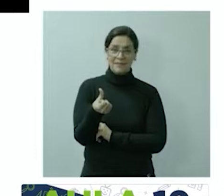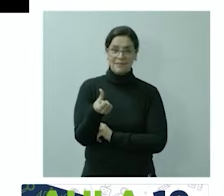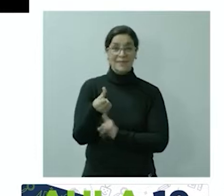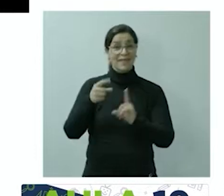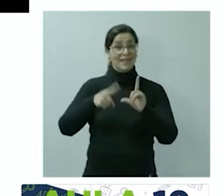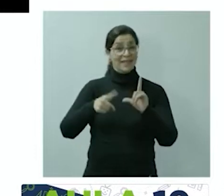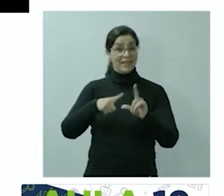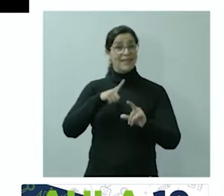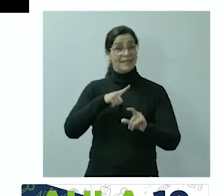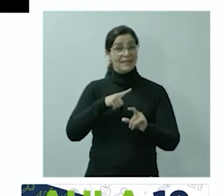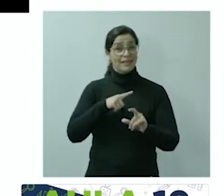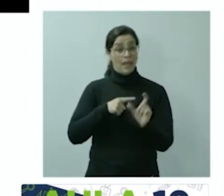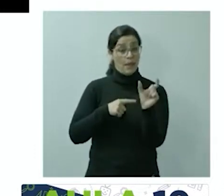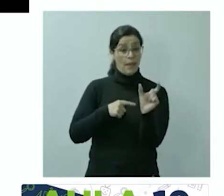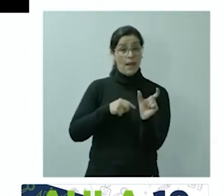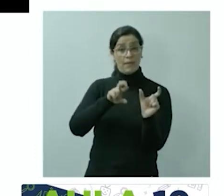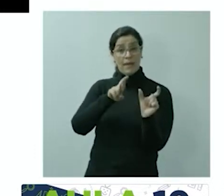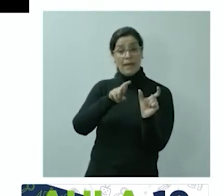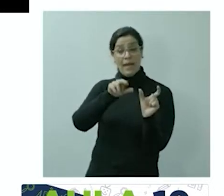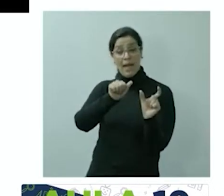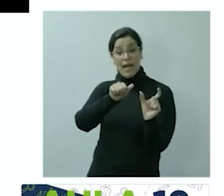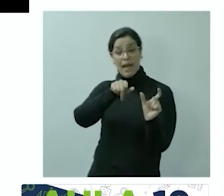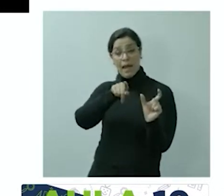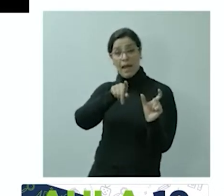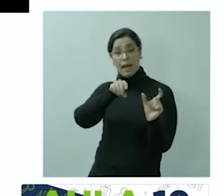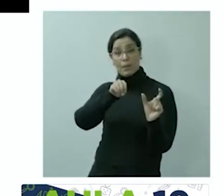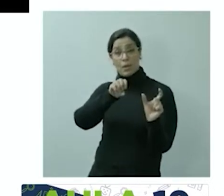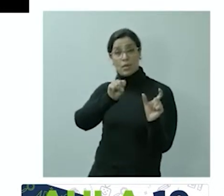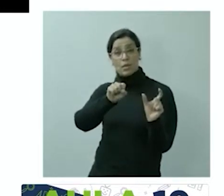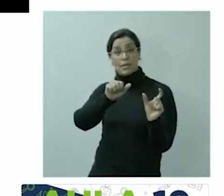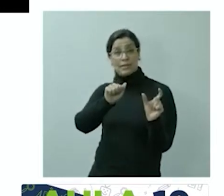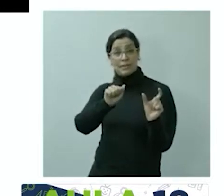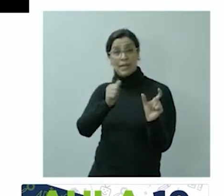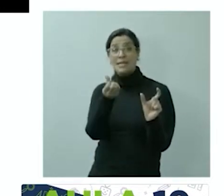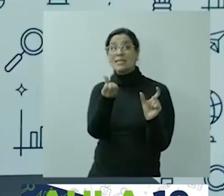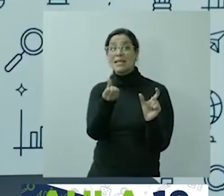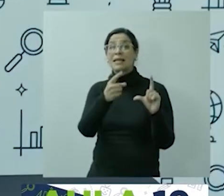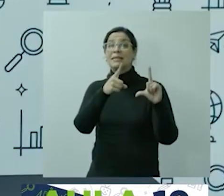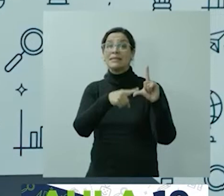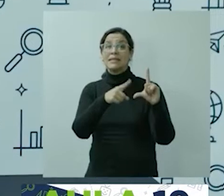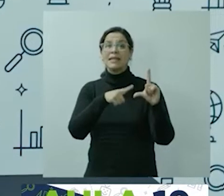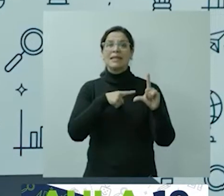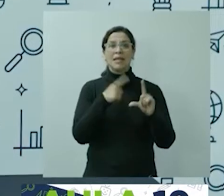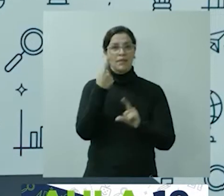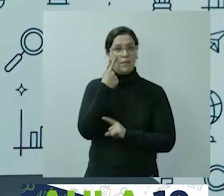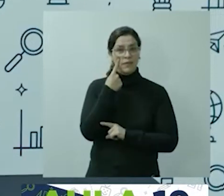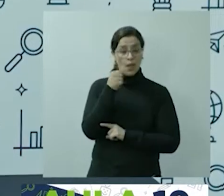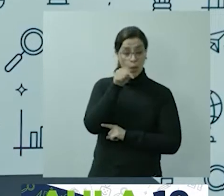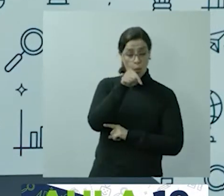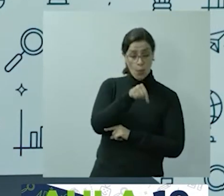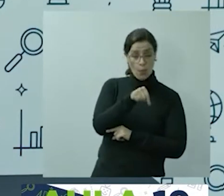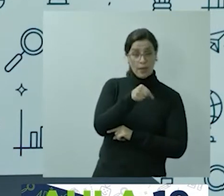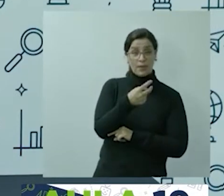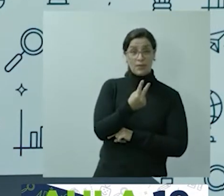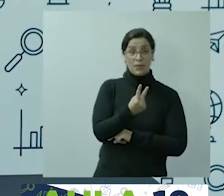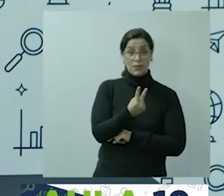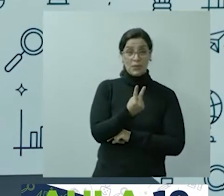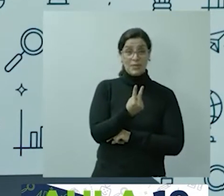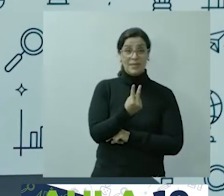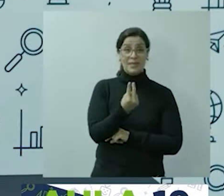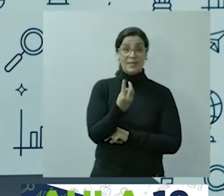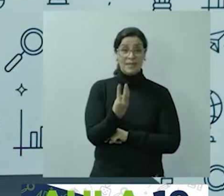seis letras. Então a palavra raposa tem seis letras. Vamos ver aqui. Uma,